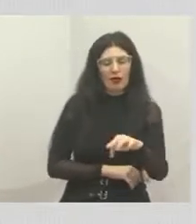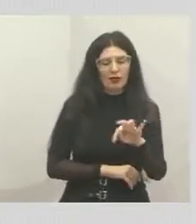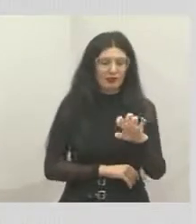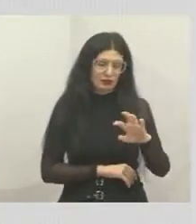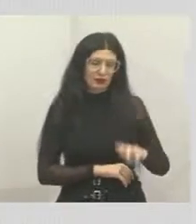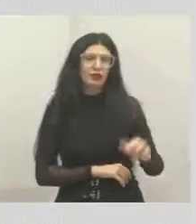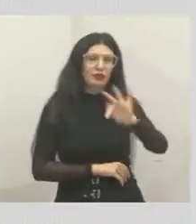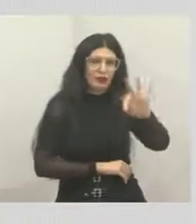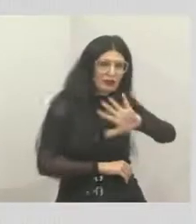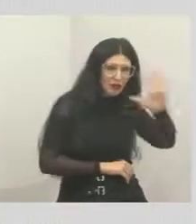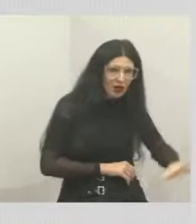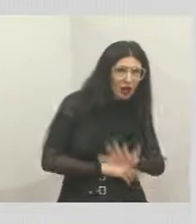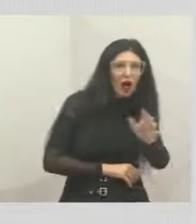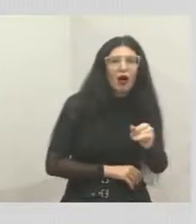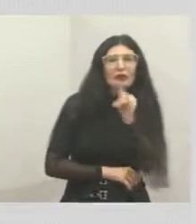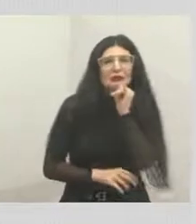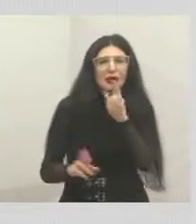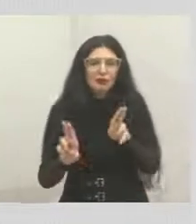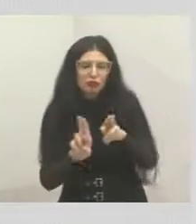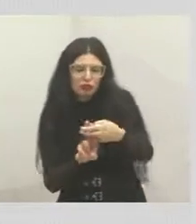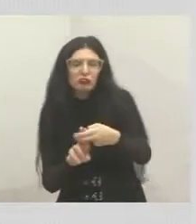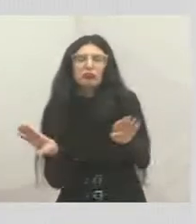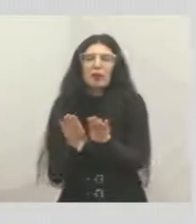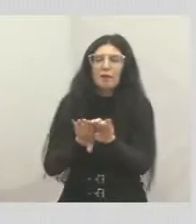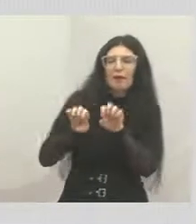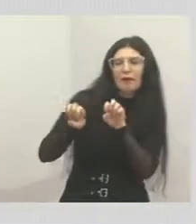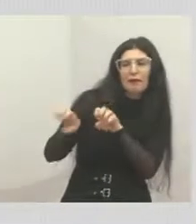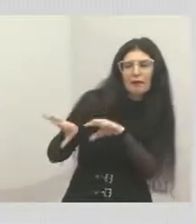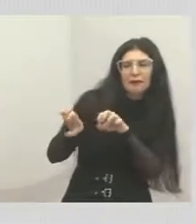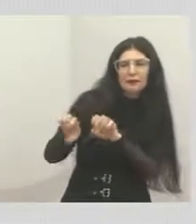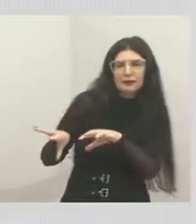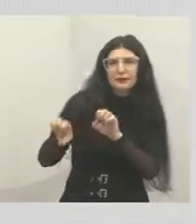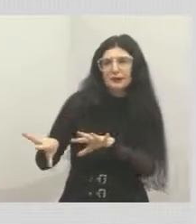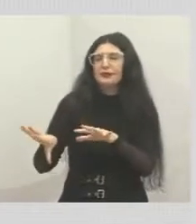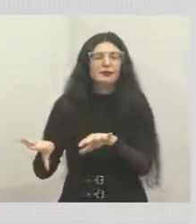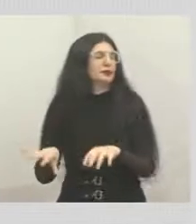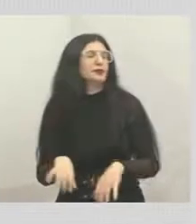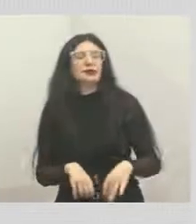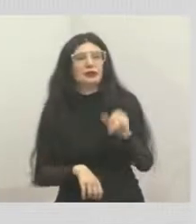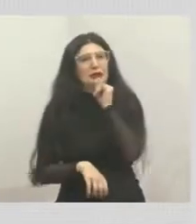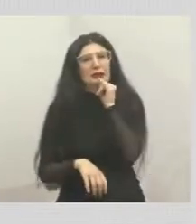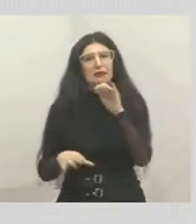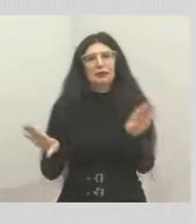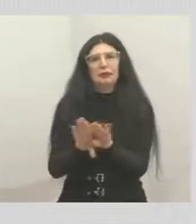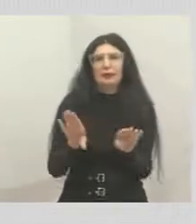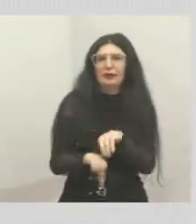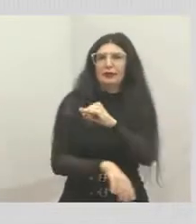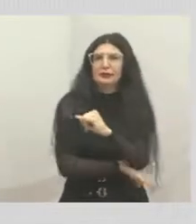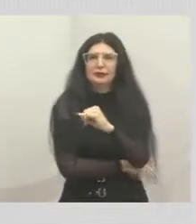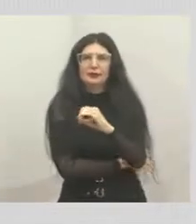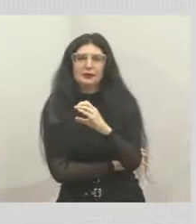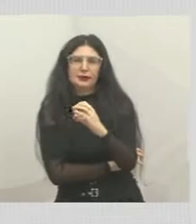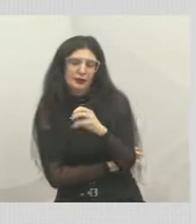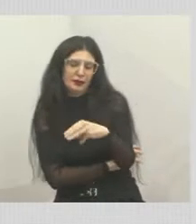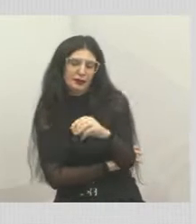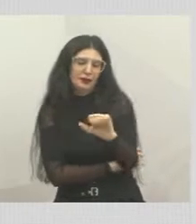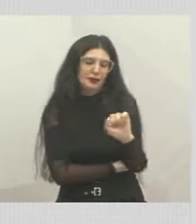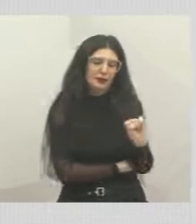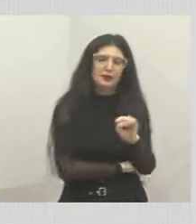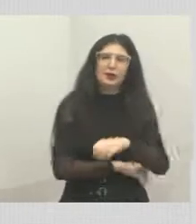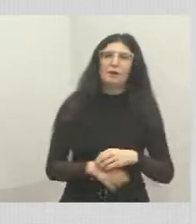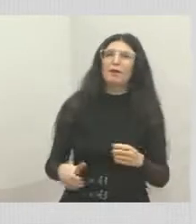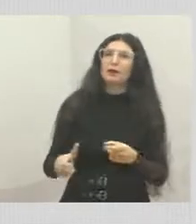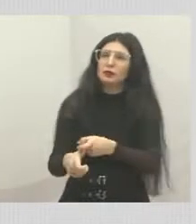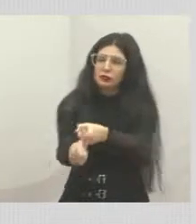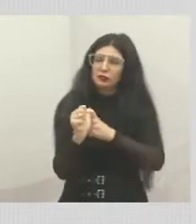como FPM, SUS, Educação, repasses do Estado, como ICMS, IPVA, IPI,